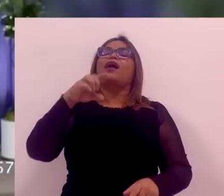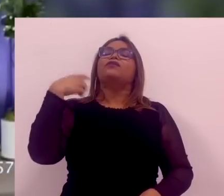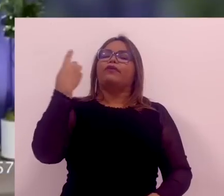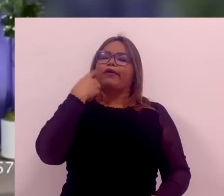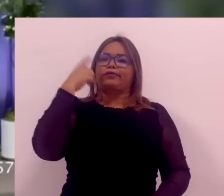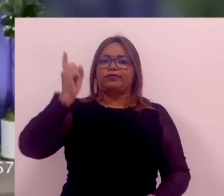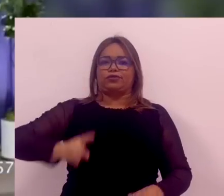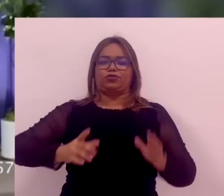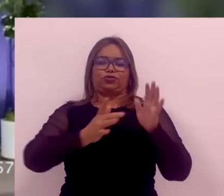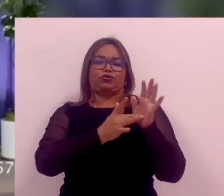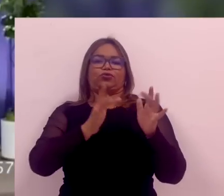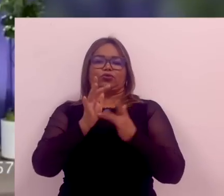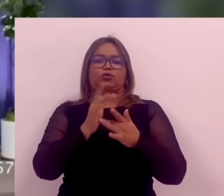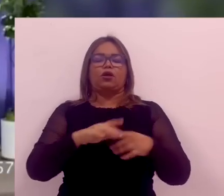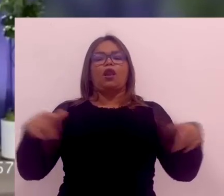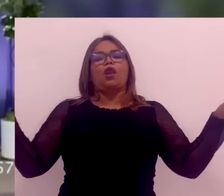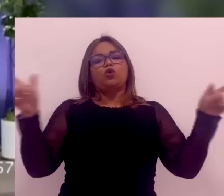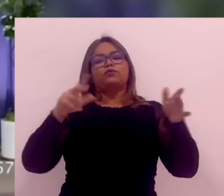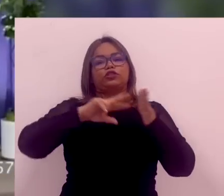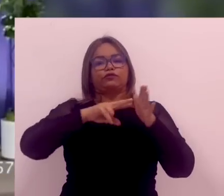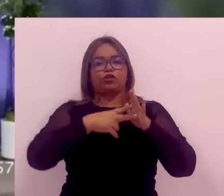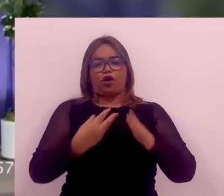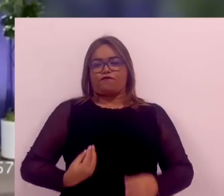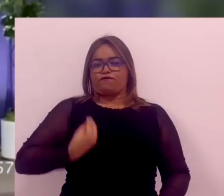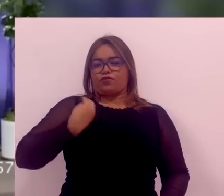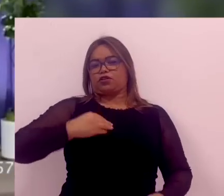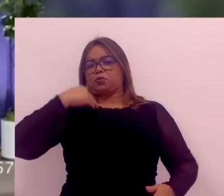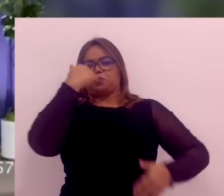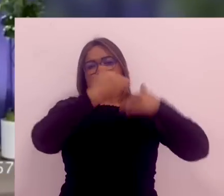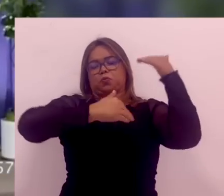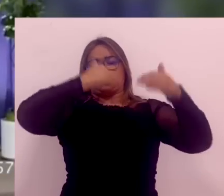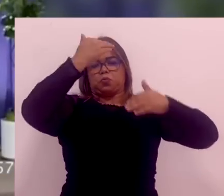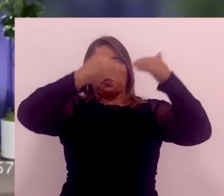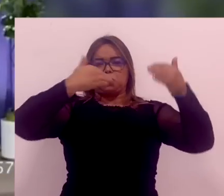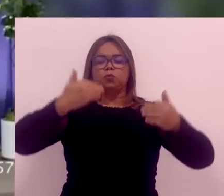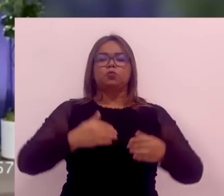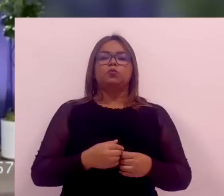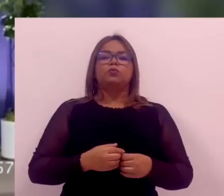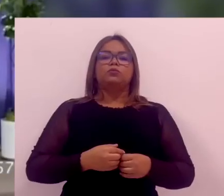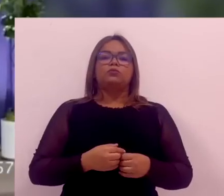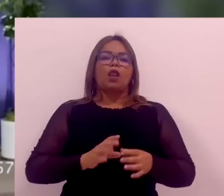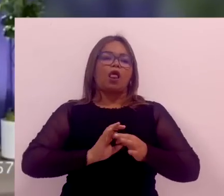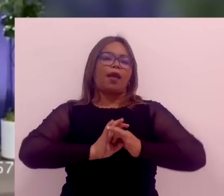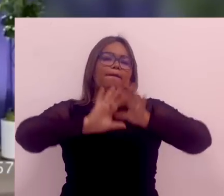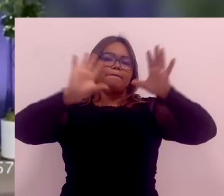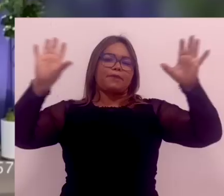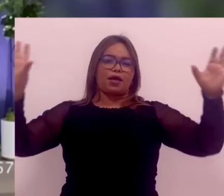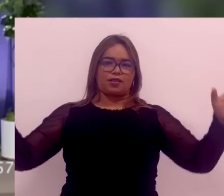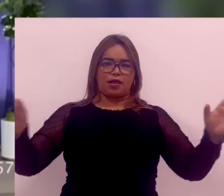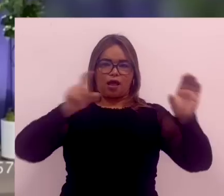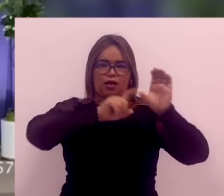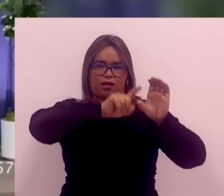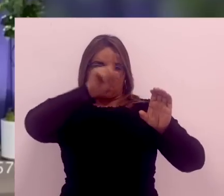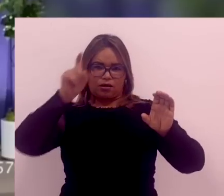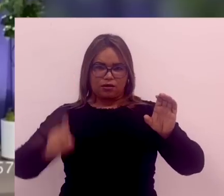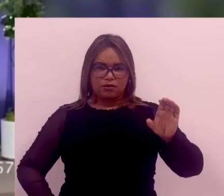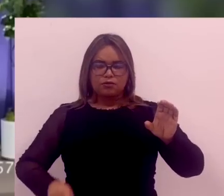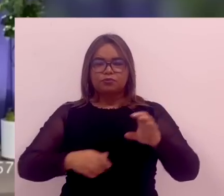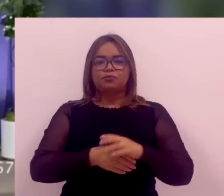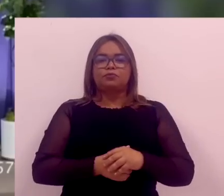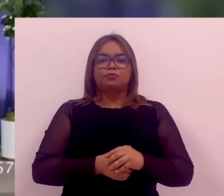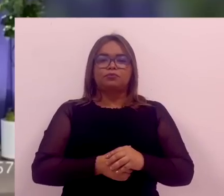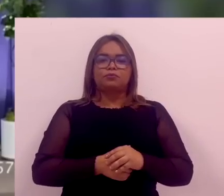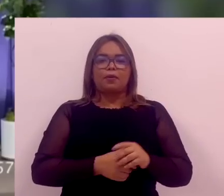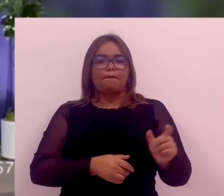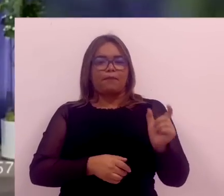A Bíblia diz que nós temos um advogado e esse é Jesus Cristo. Lúcifer representa vida, pensamento, progresso,